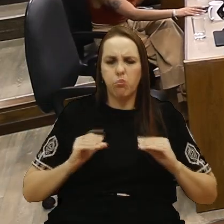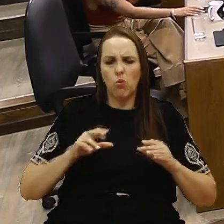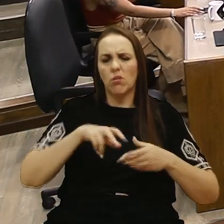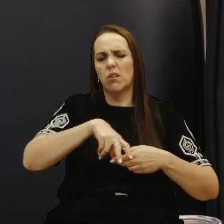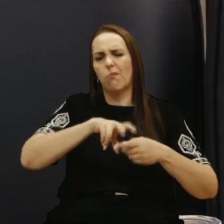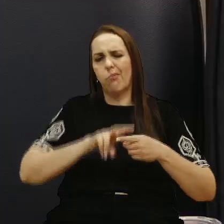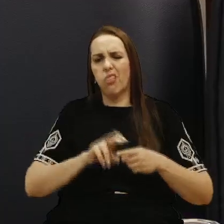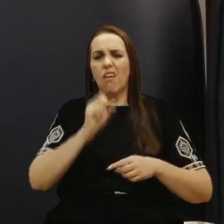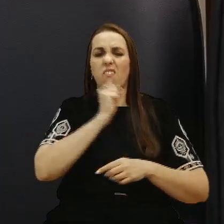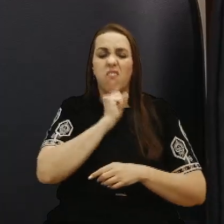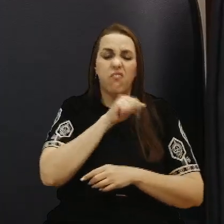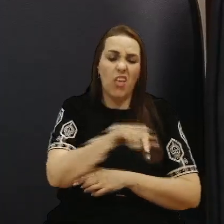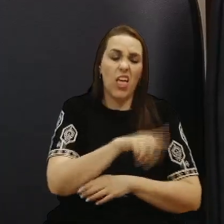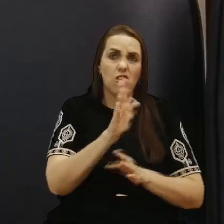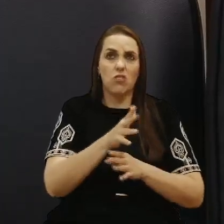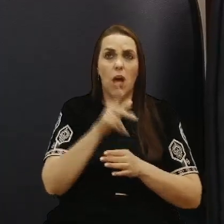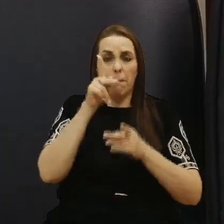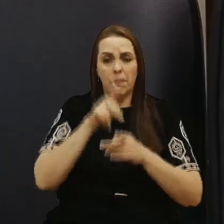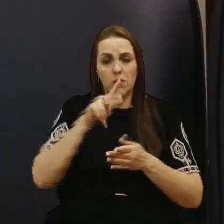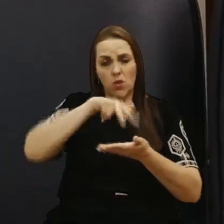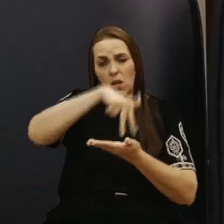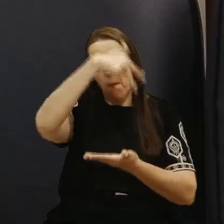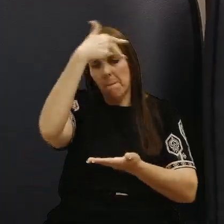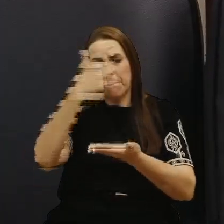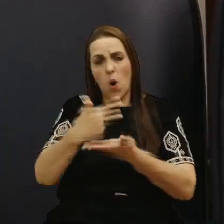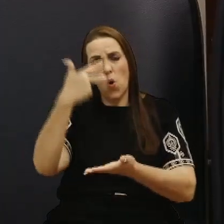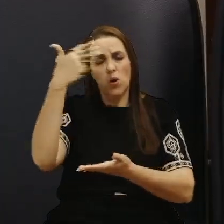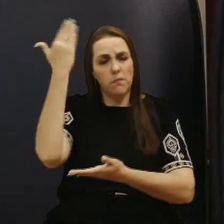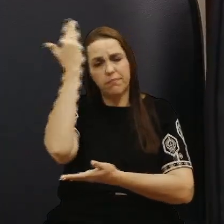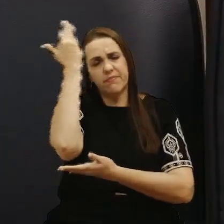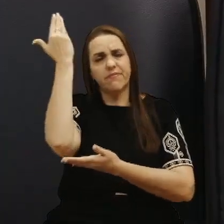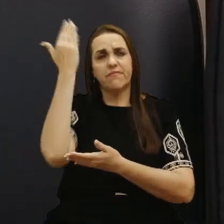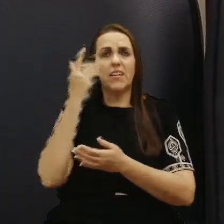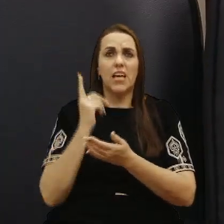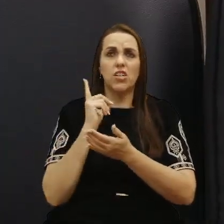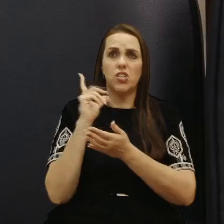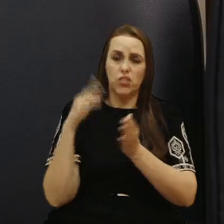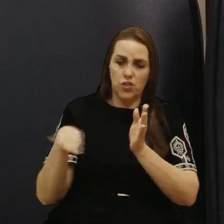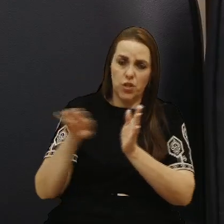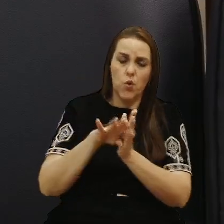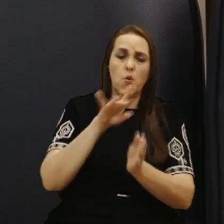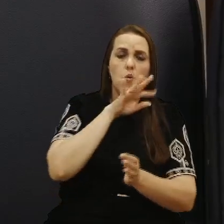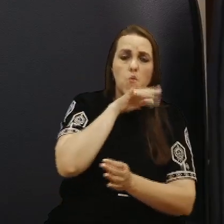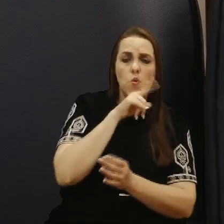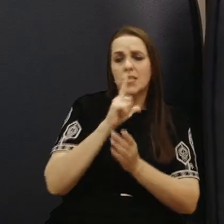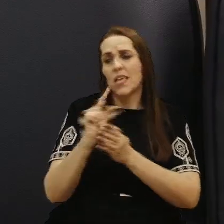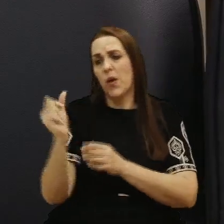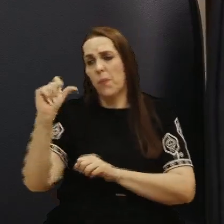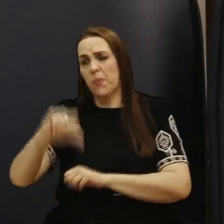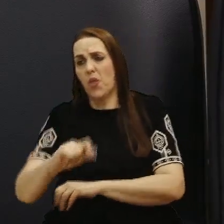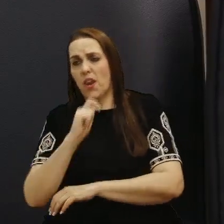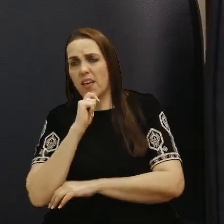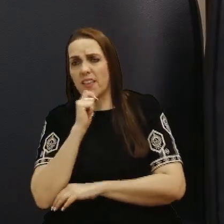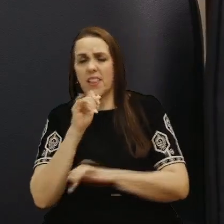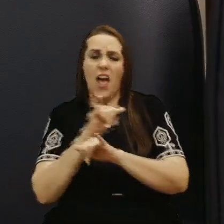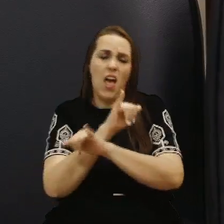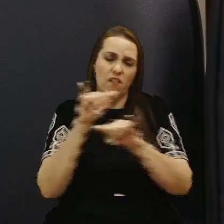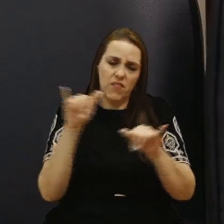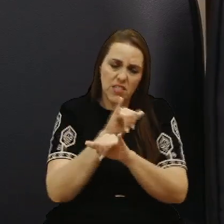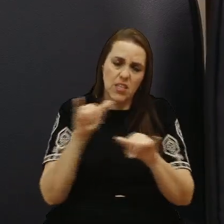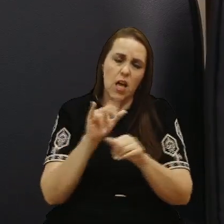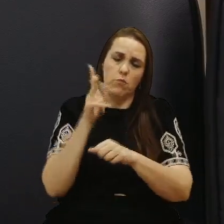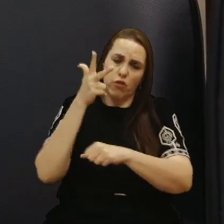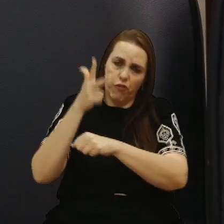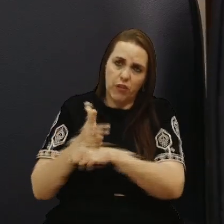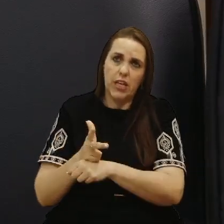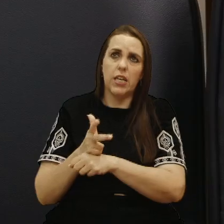vereadora. Aí uma pessoa bateu a cabeça lá, entrou ruim, saiu pior na UPA outro dia, né? A gente alertou, colocou o vídeo, aí a Secretaria de